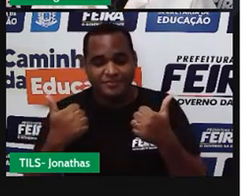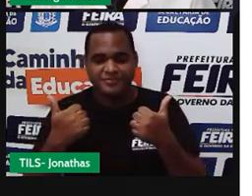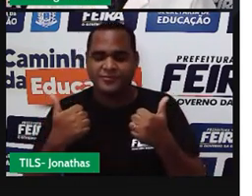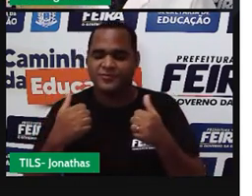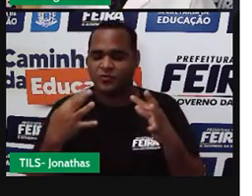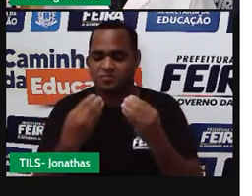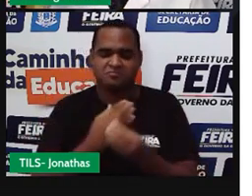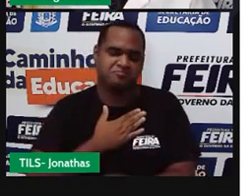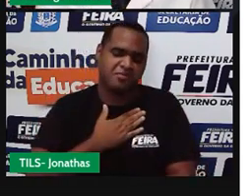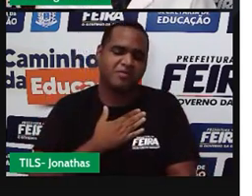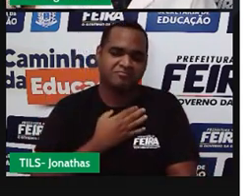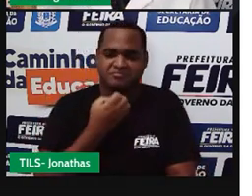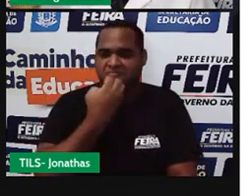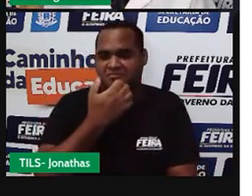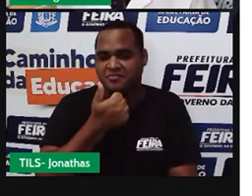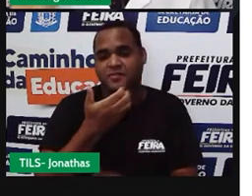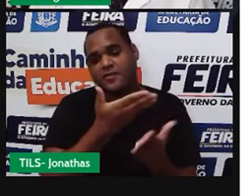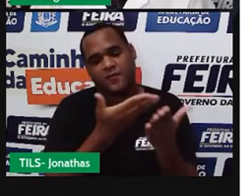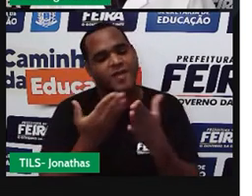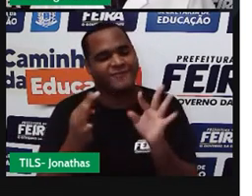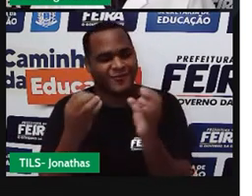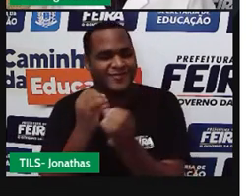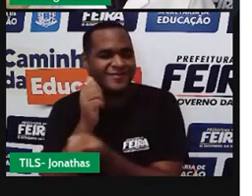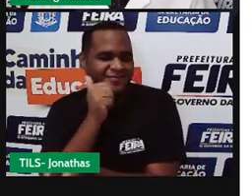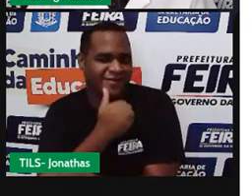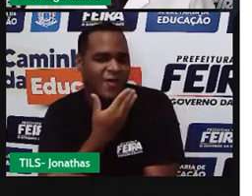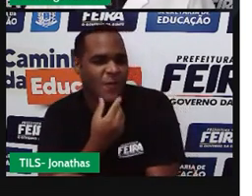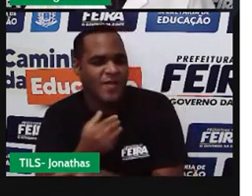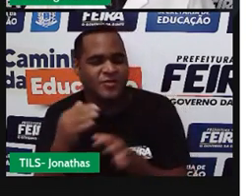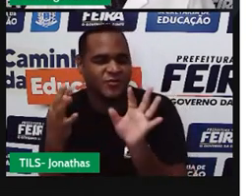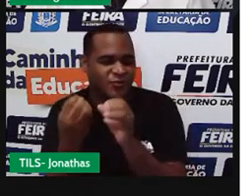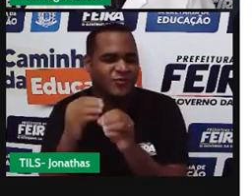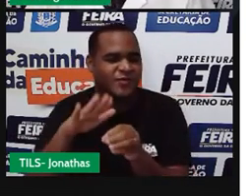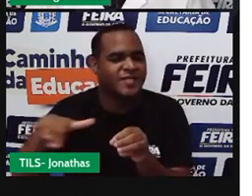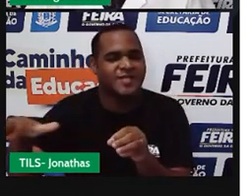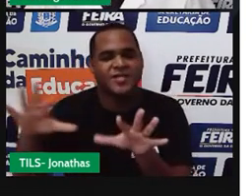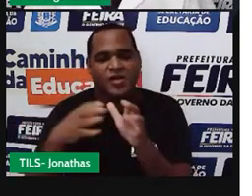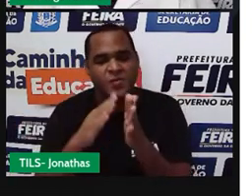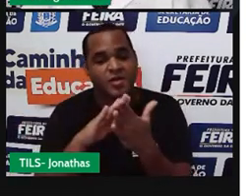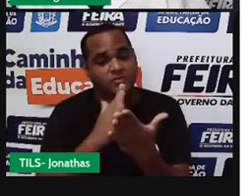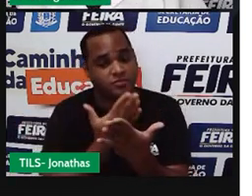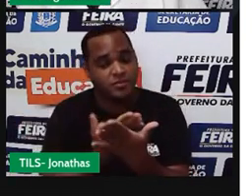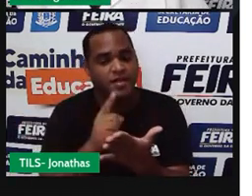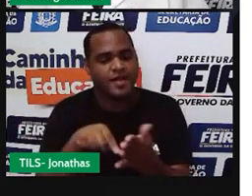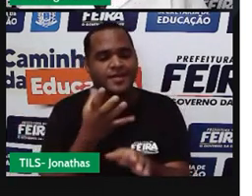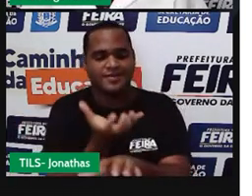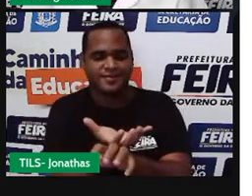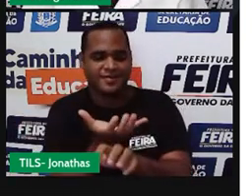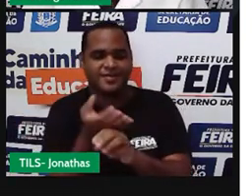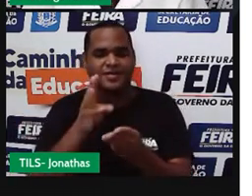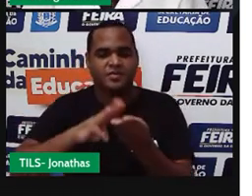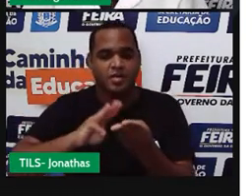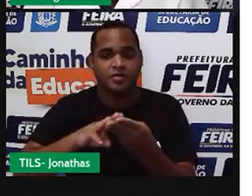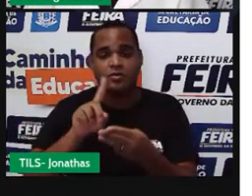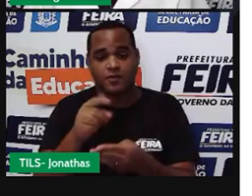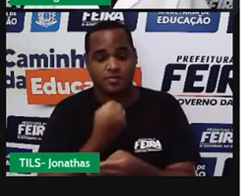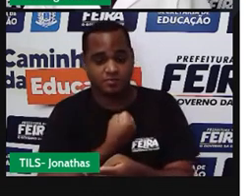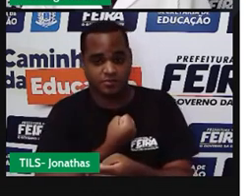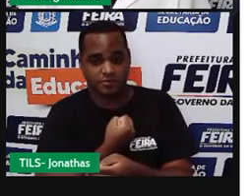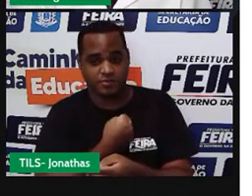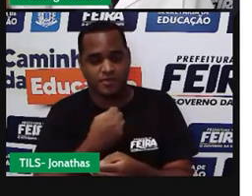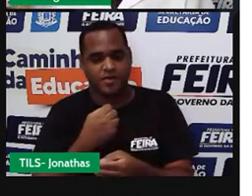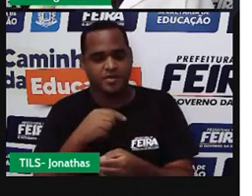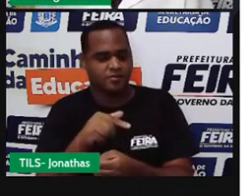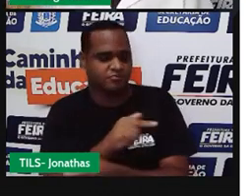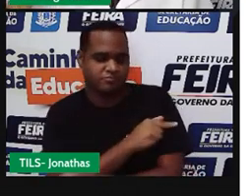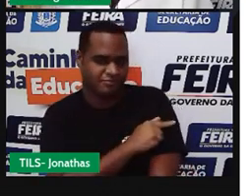bem comigo sejam bem-vindos Sejam bem vindas a mais uma aula de matemática para você estudante do